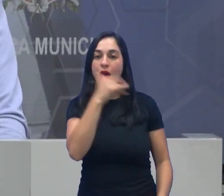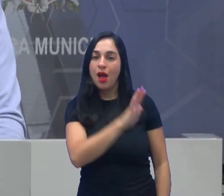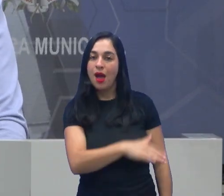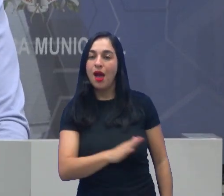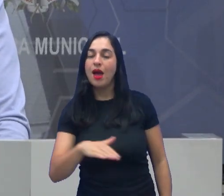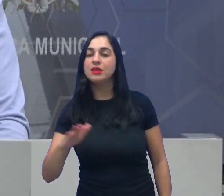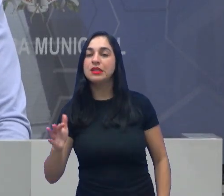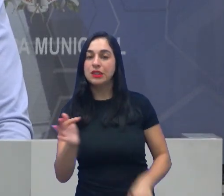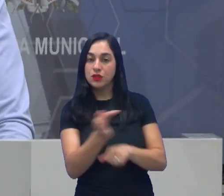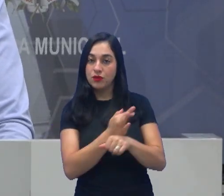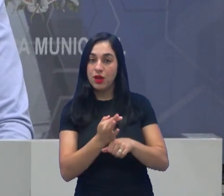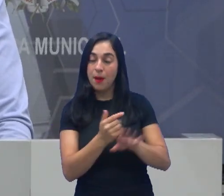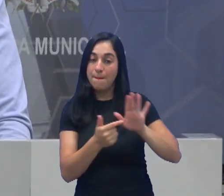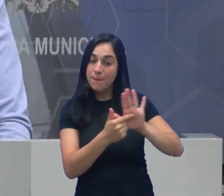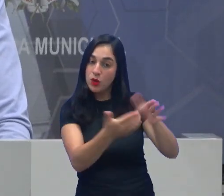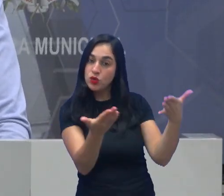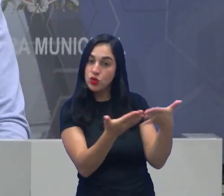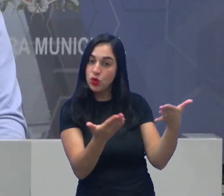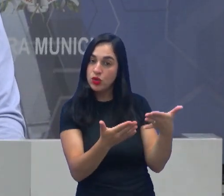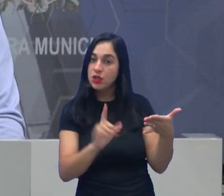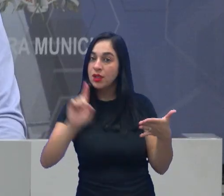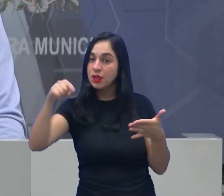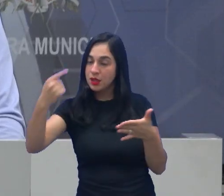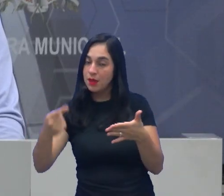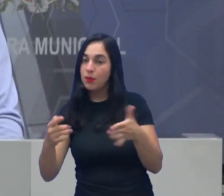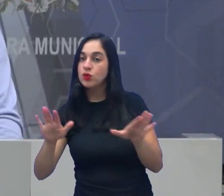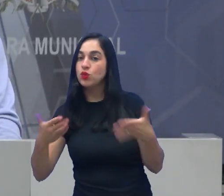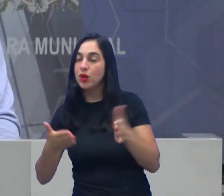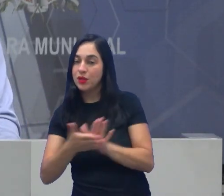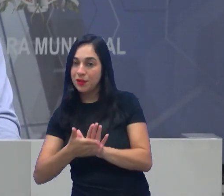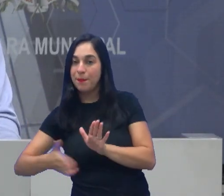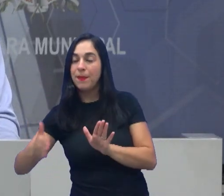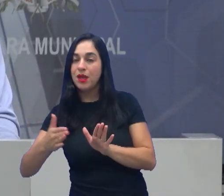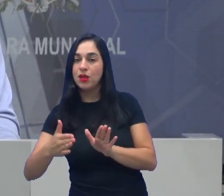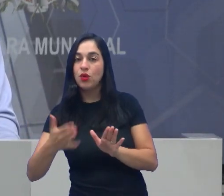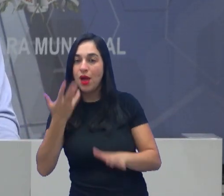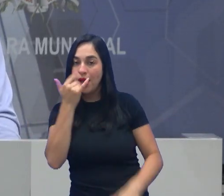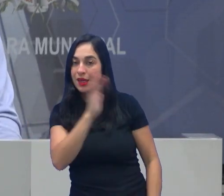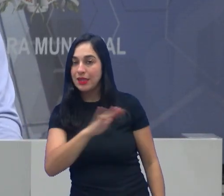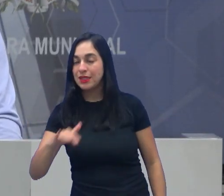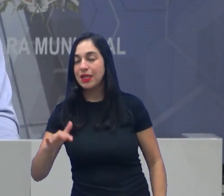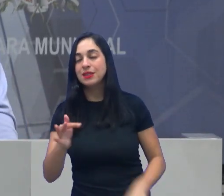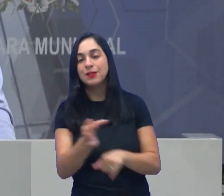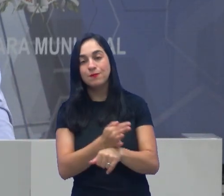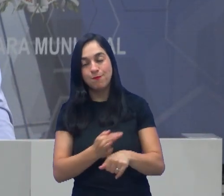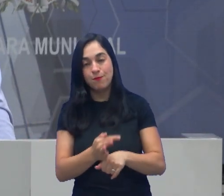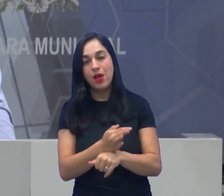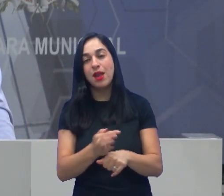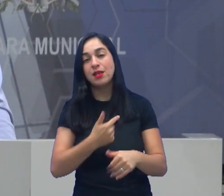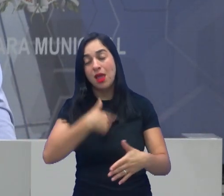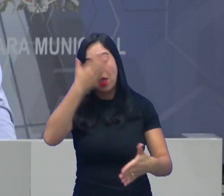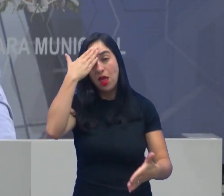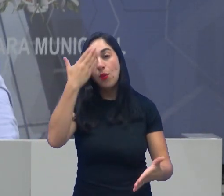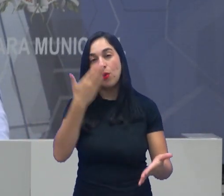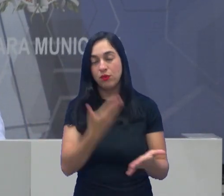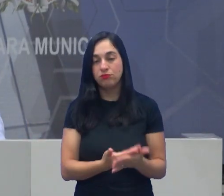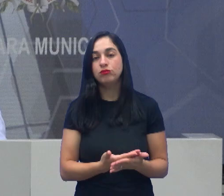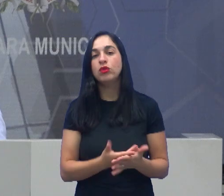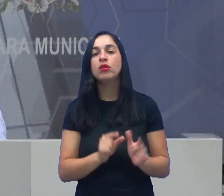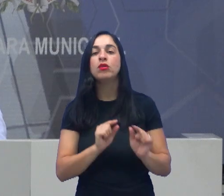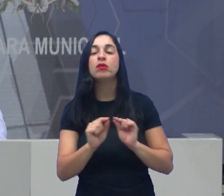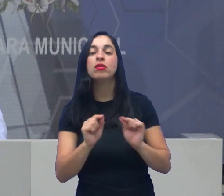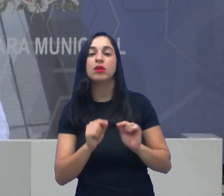e vou mostrar para vocês o vídeo do período das férias. Eu tenho quase que certeza absoluta,